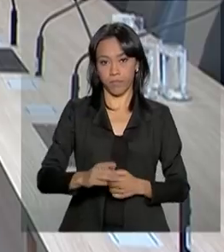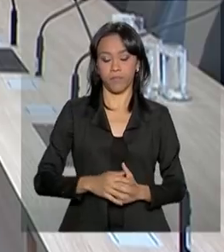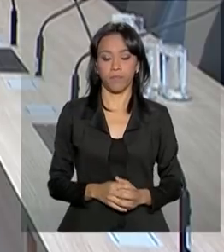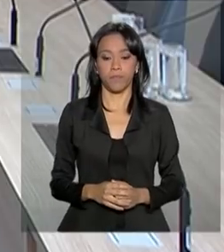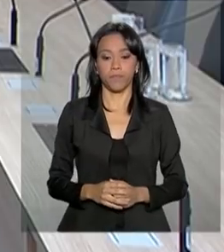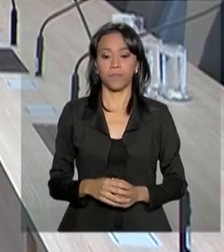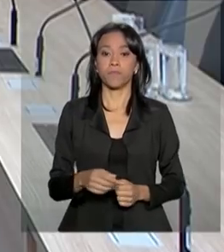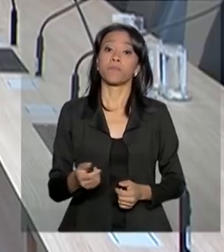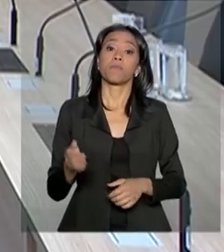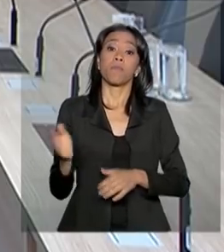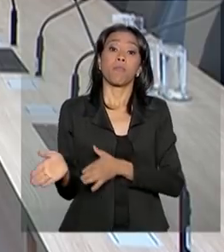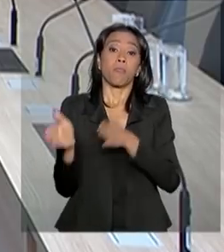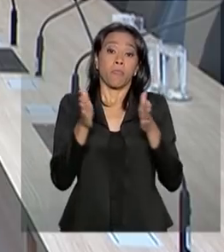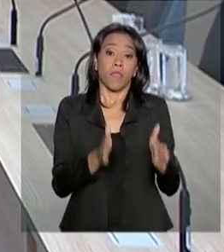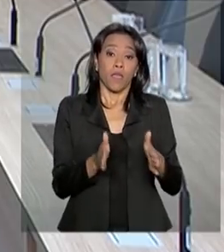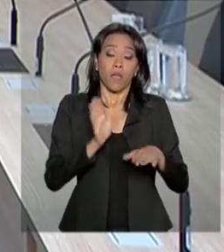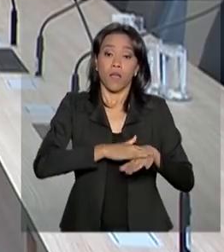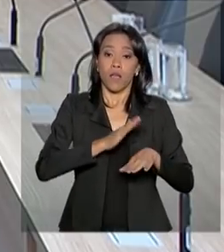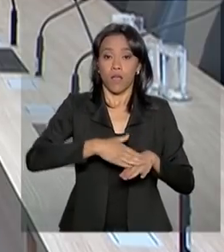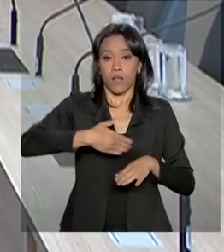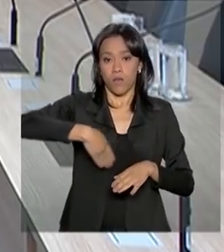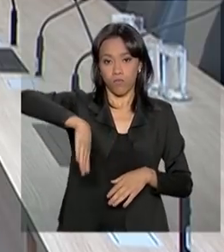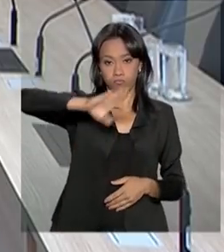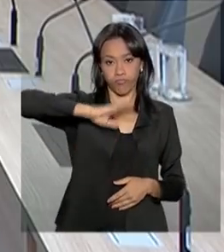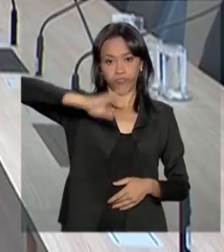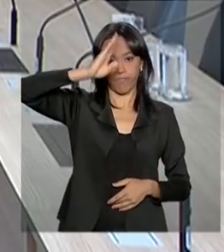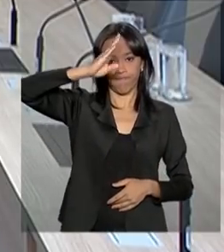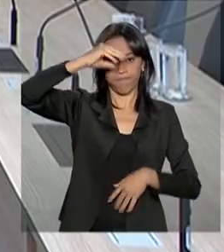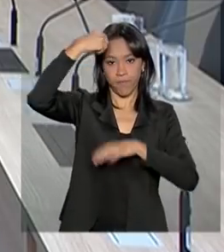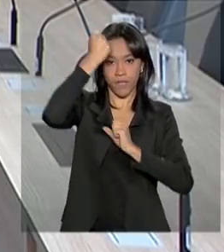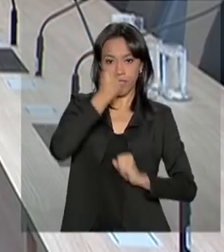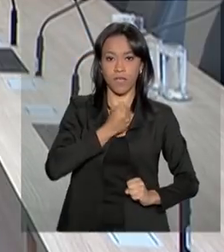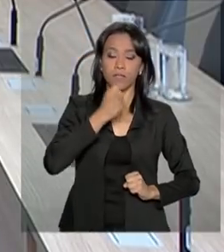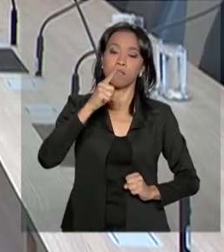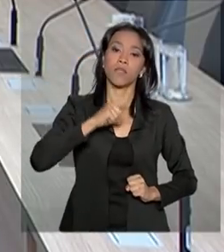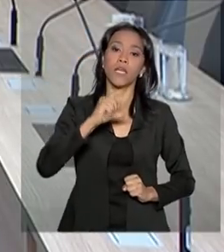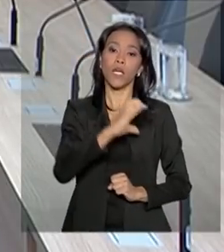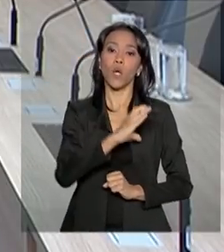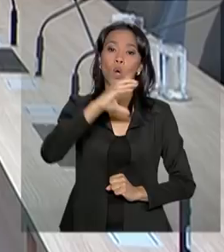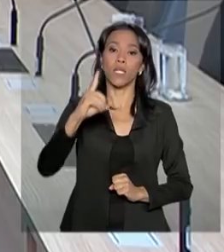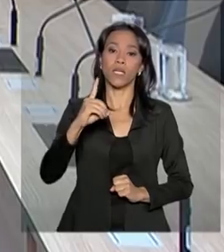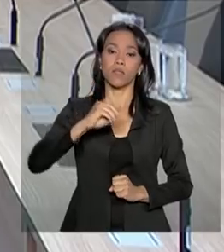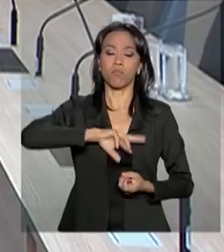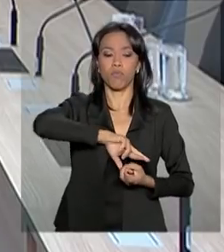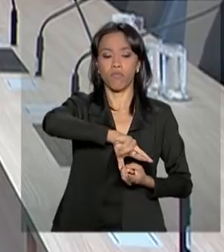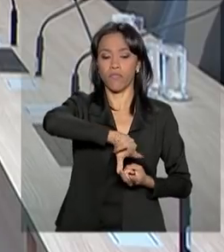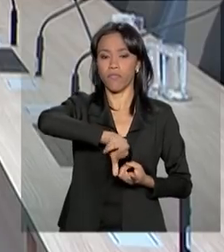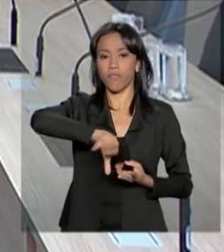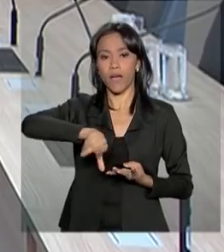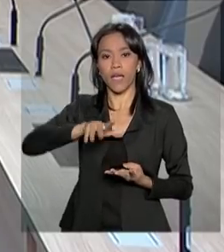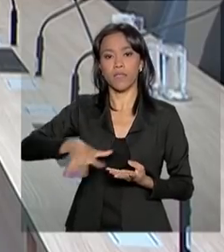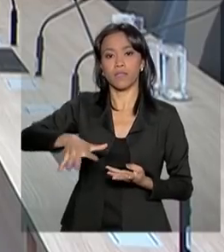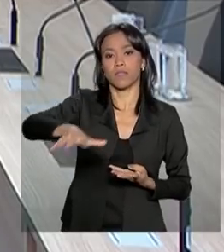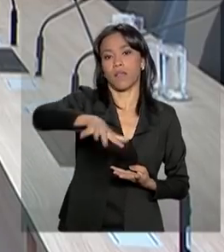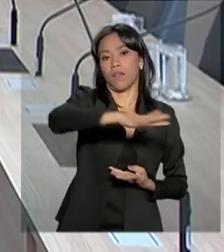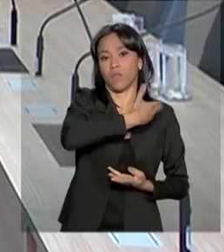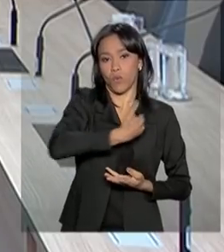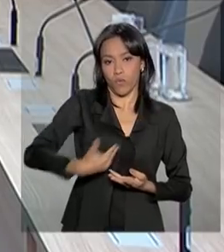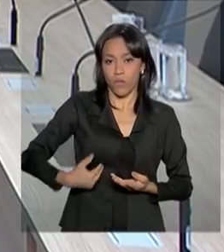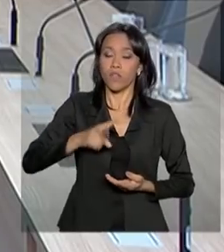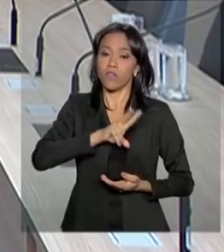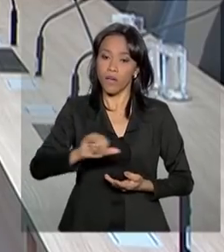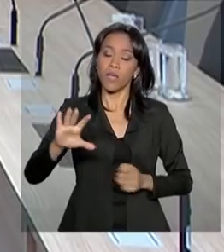Segundo o Exército, a ação é coordenada por várias áreas do governo que juntos vão manter o tráfego na BR